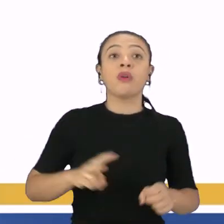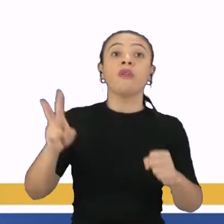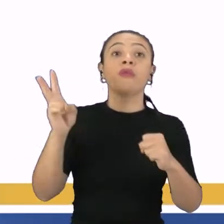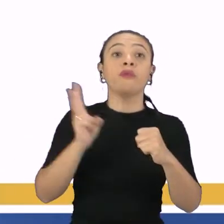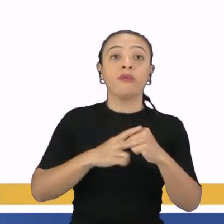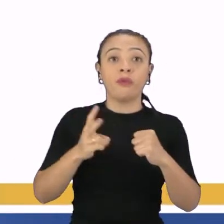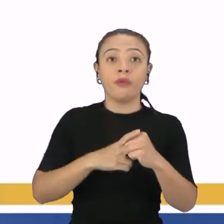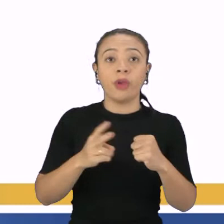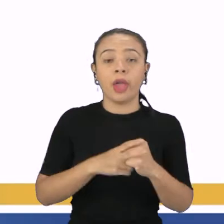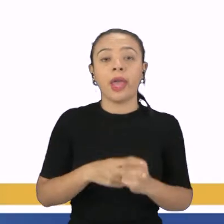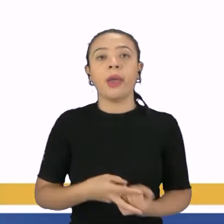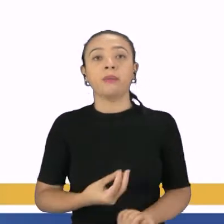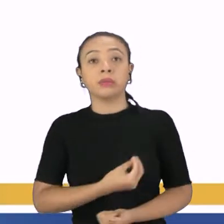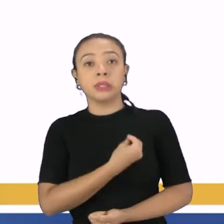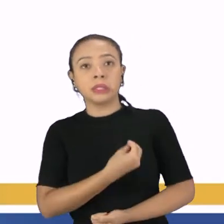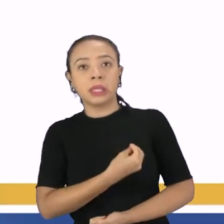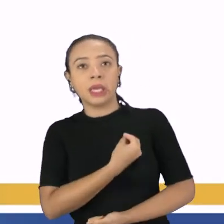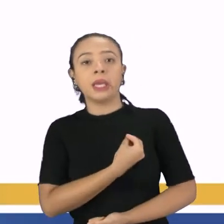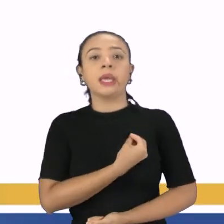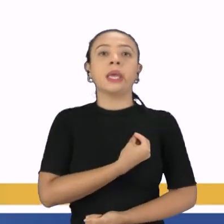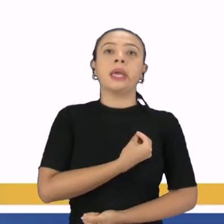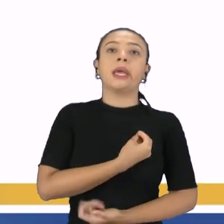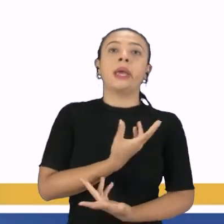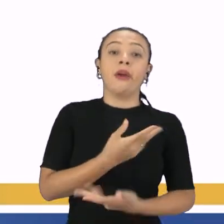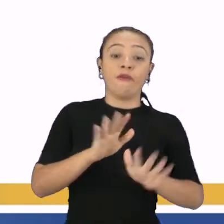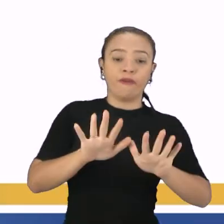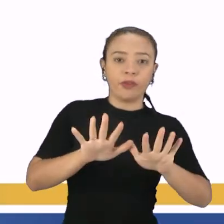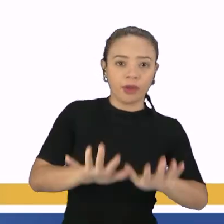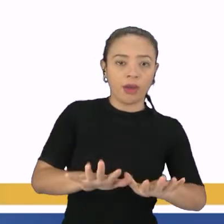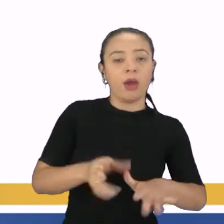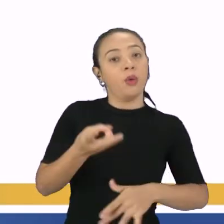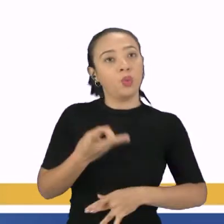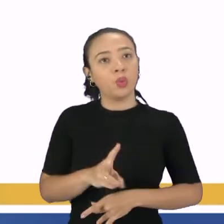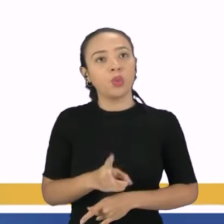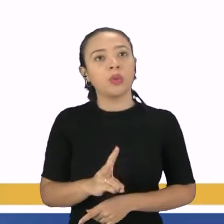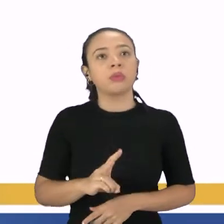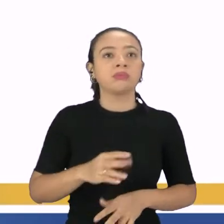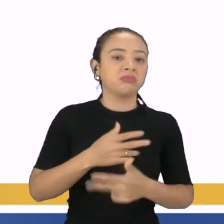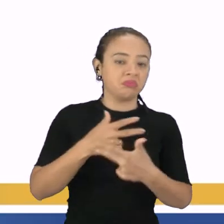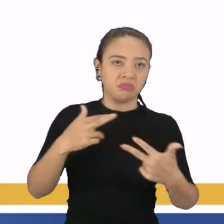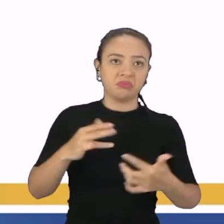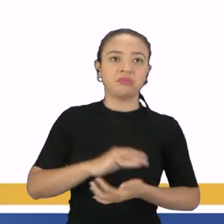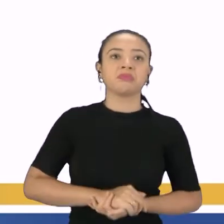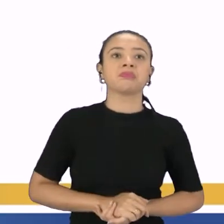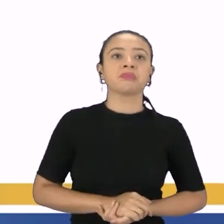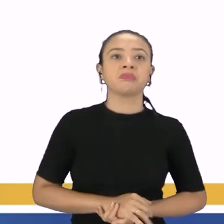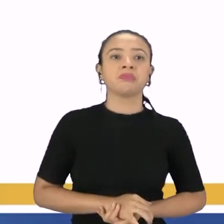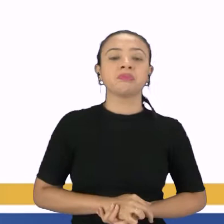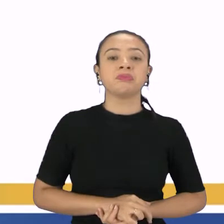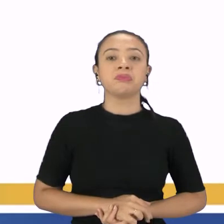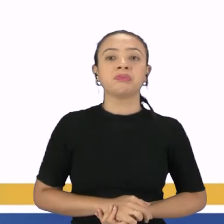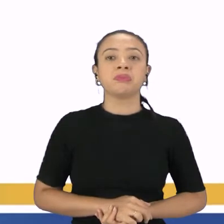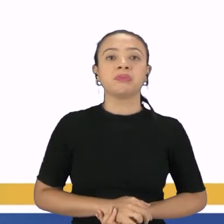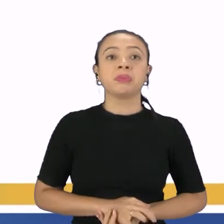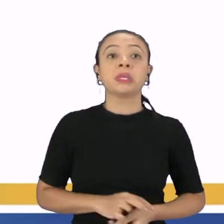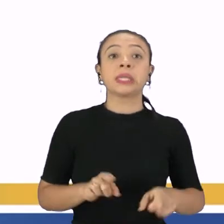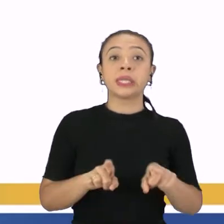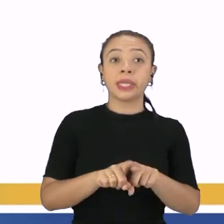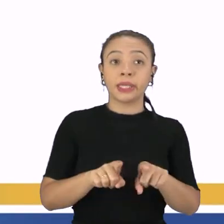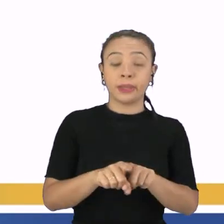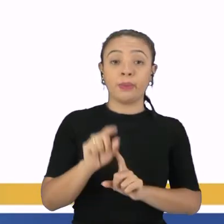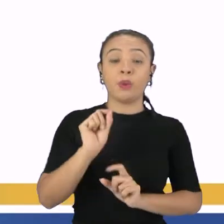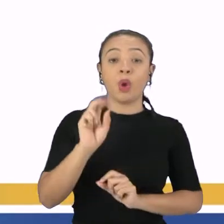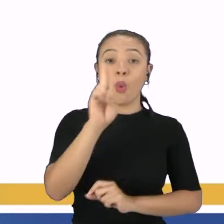estar, permanecer, parecer, ficar, continuar, entre outros. Veja que se observe